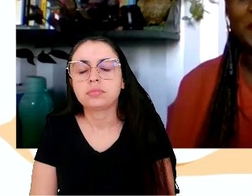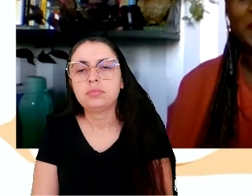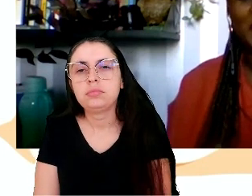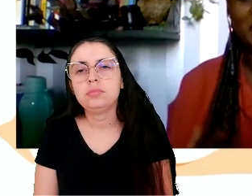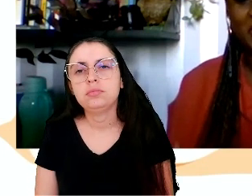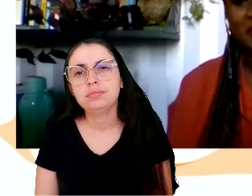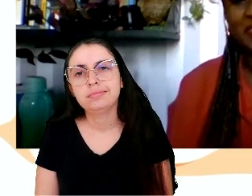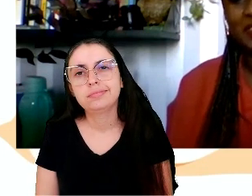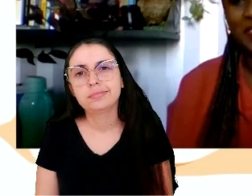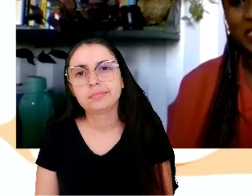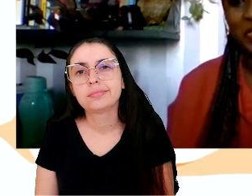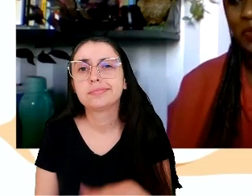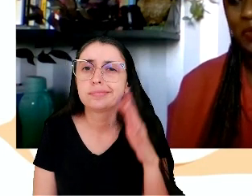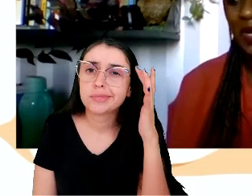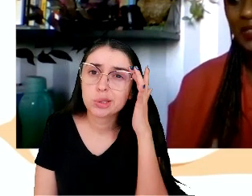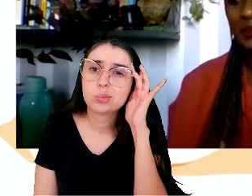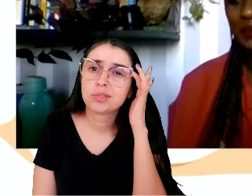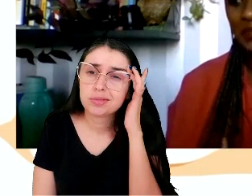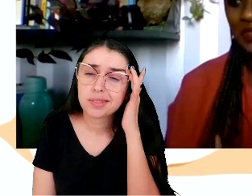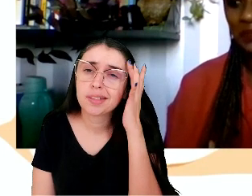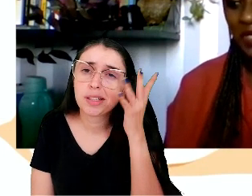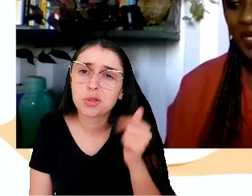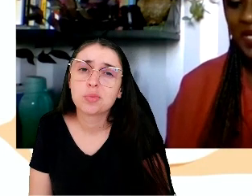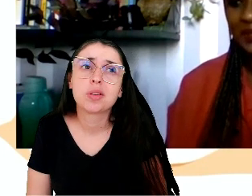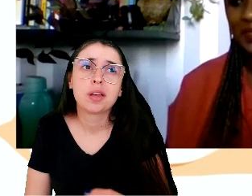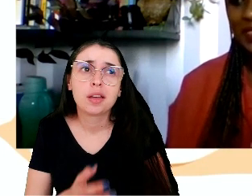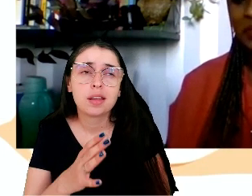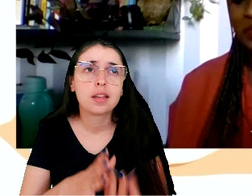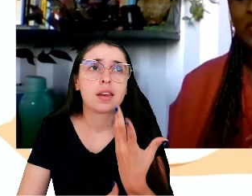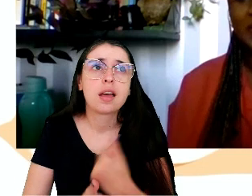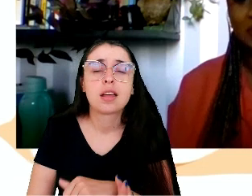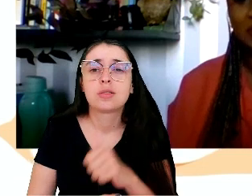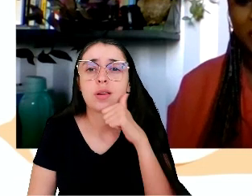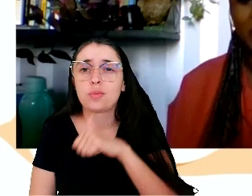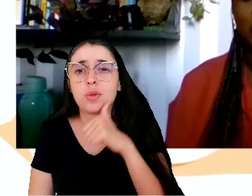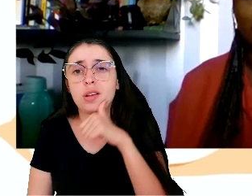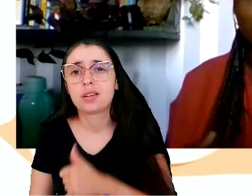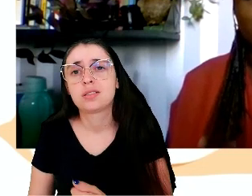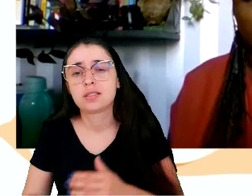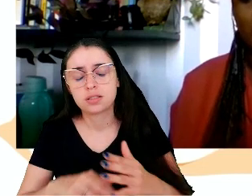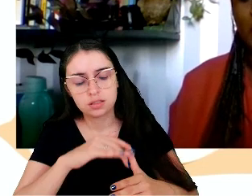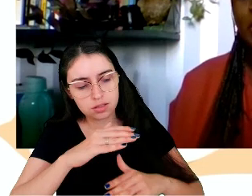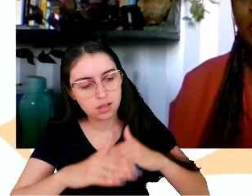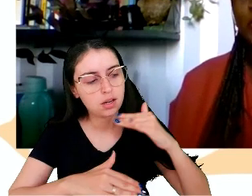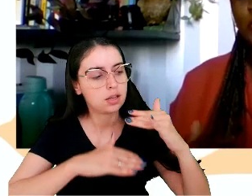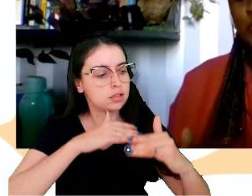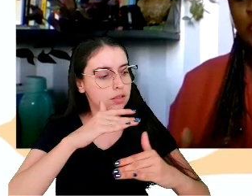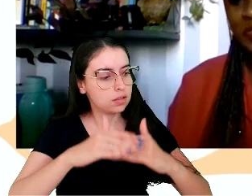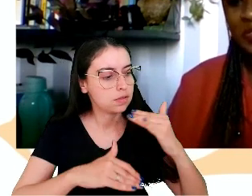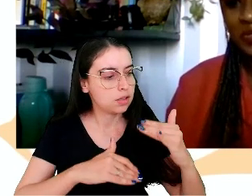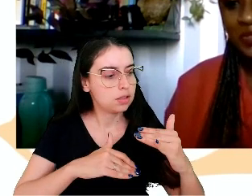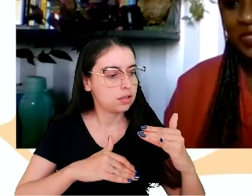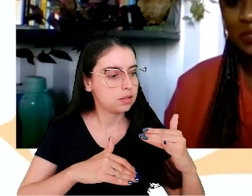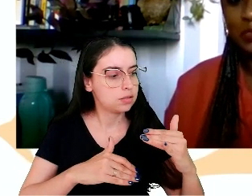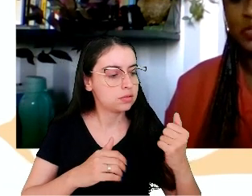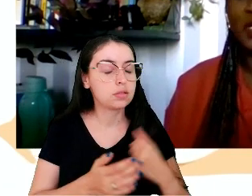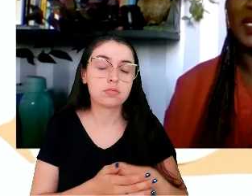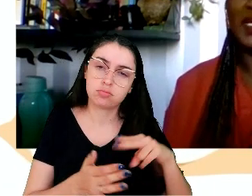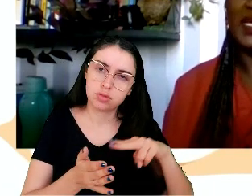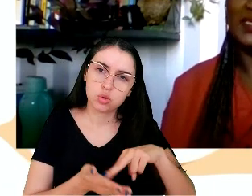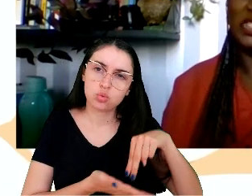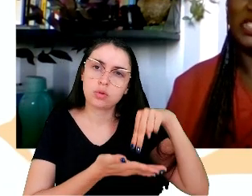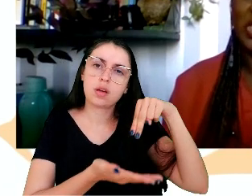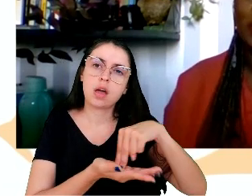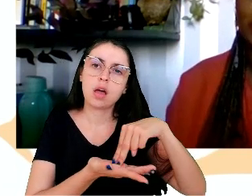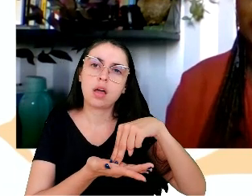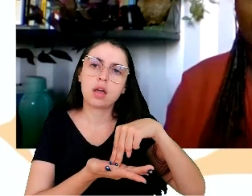É uma expectativa que se criou a respeito das mulheres e que progressivamente, conforme nós nos posicionamos